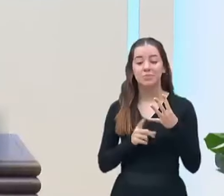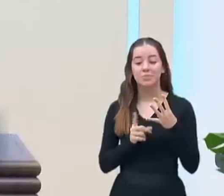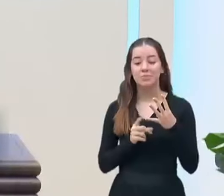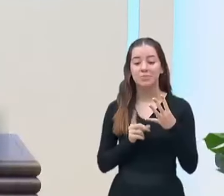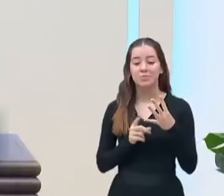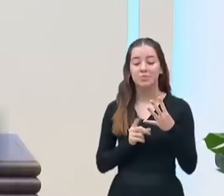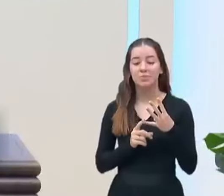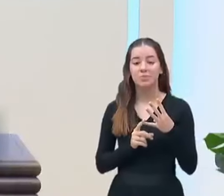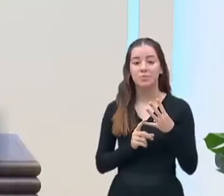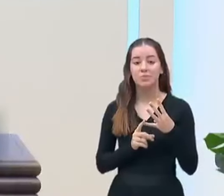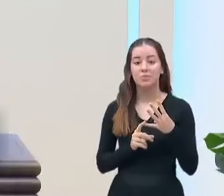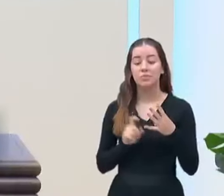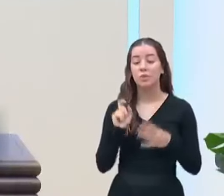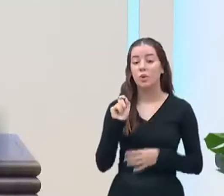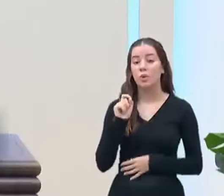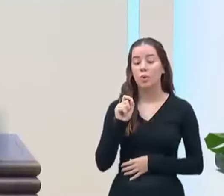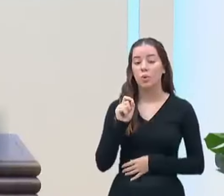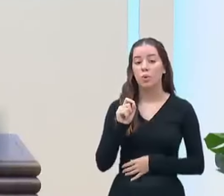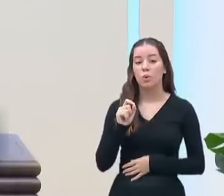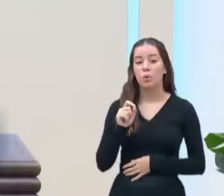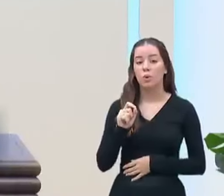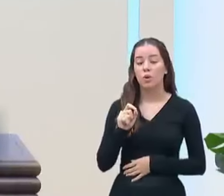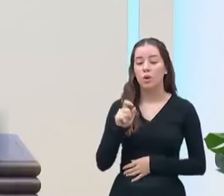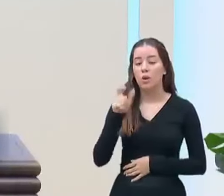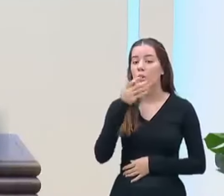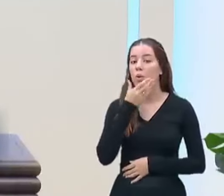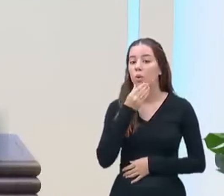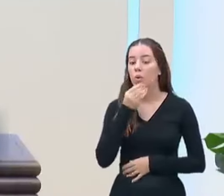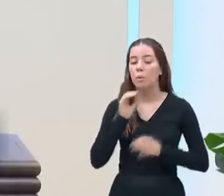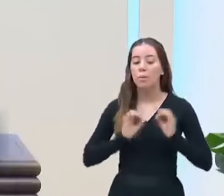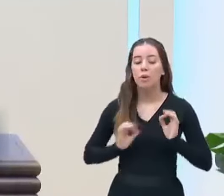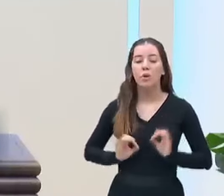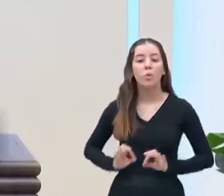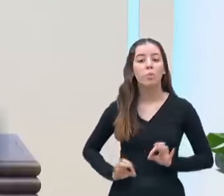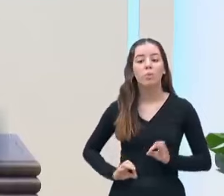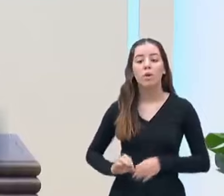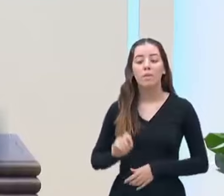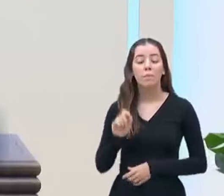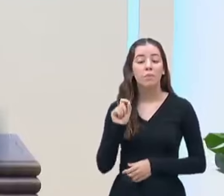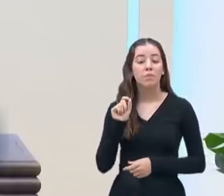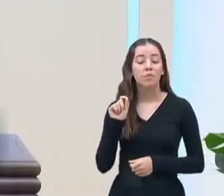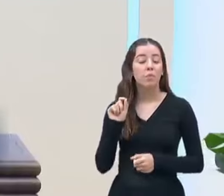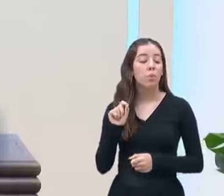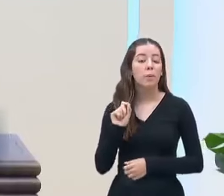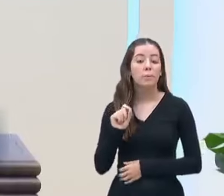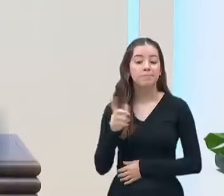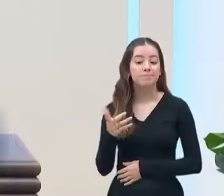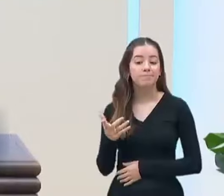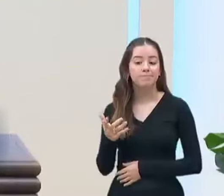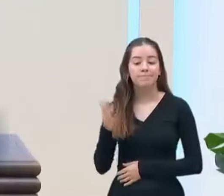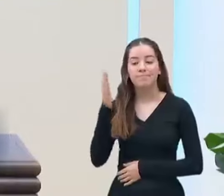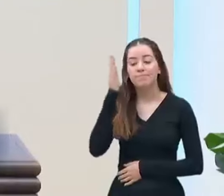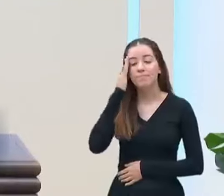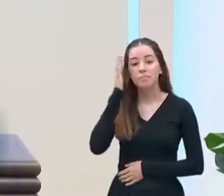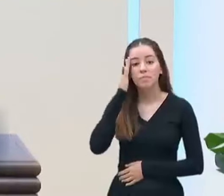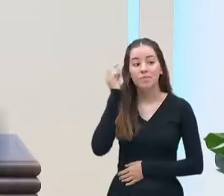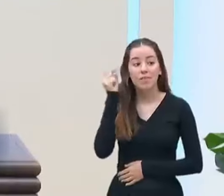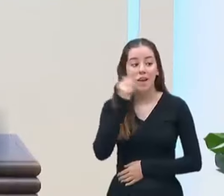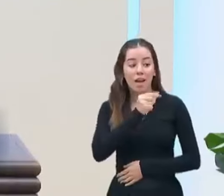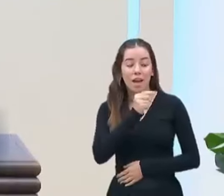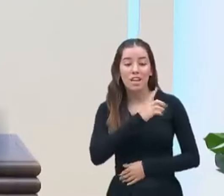foi reconhecer o senhorio e o poder de Jesus. Ele falou assim: